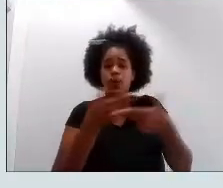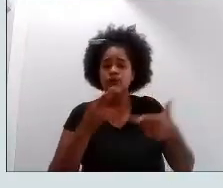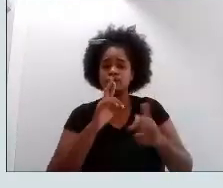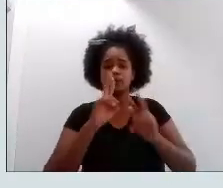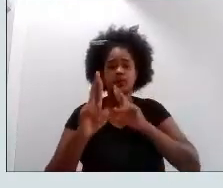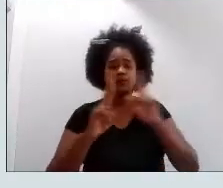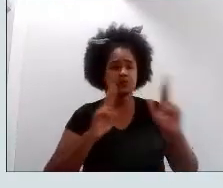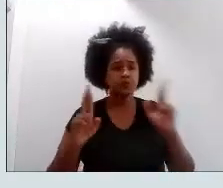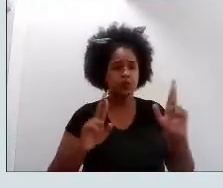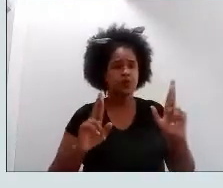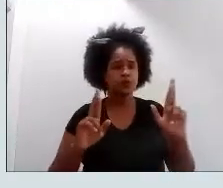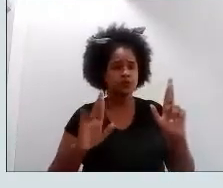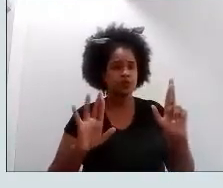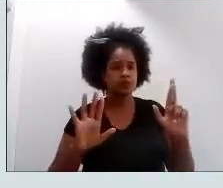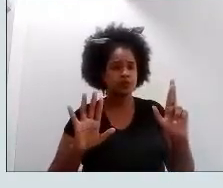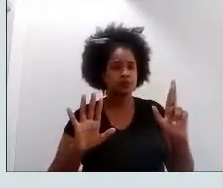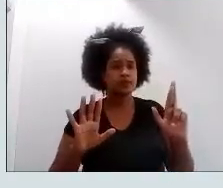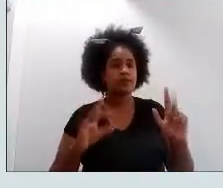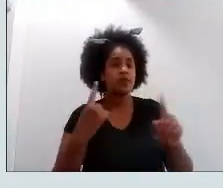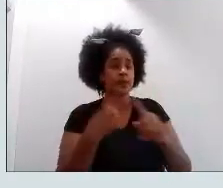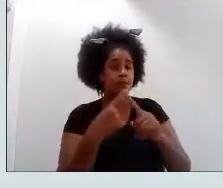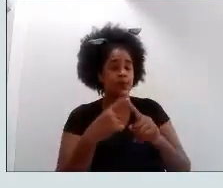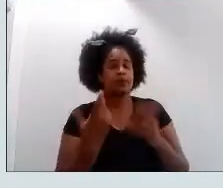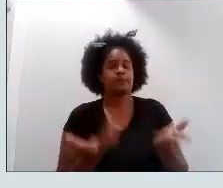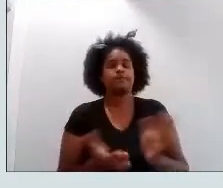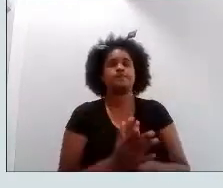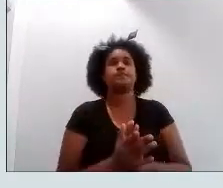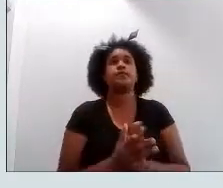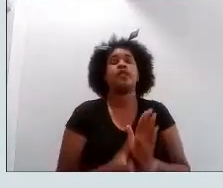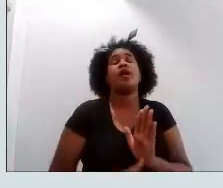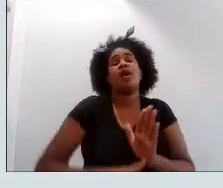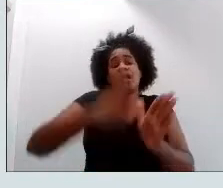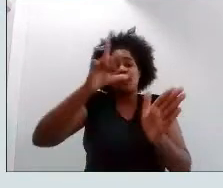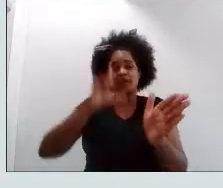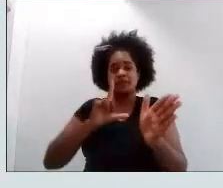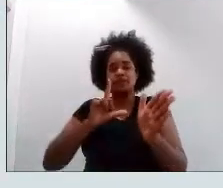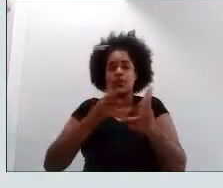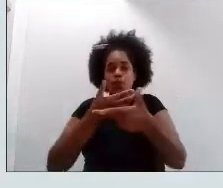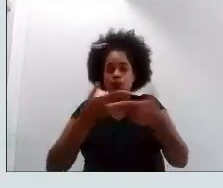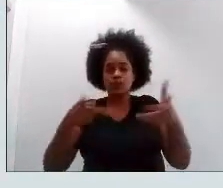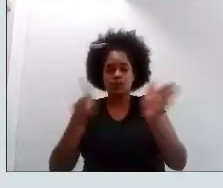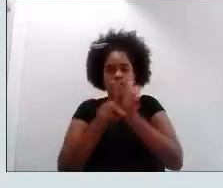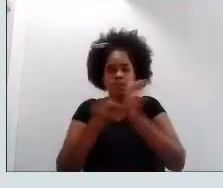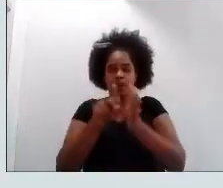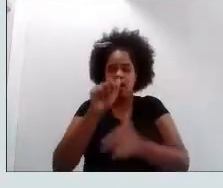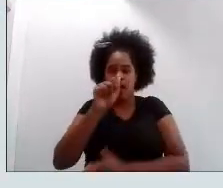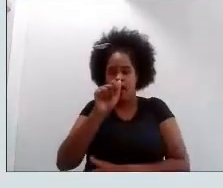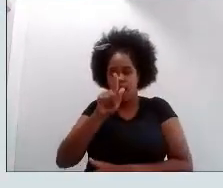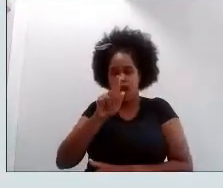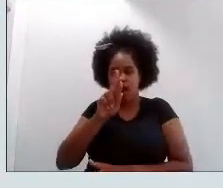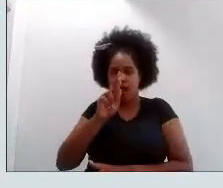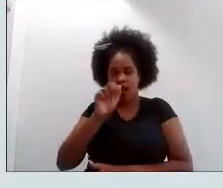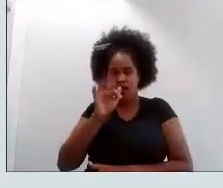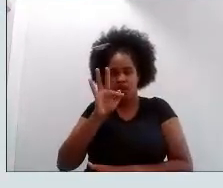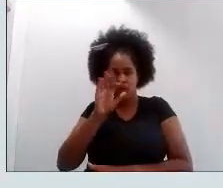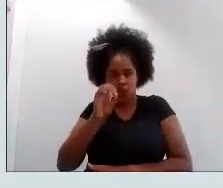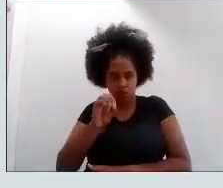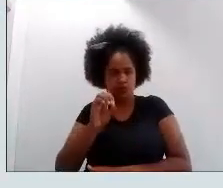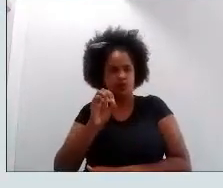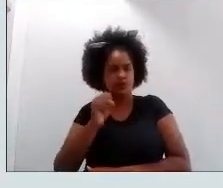nesses registros ágrafos. Por quê? Porque eles não